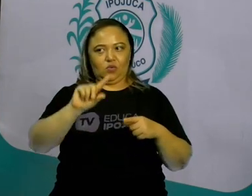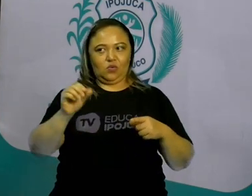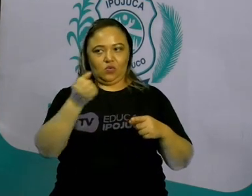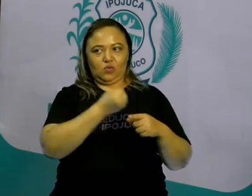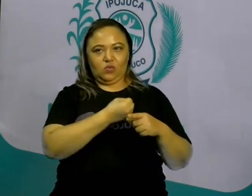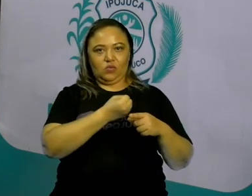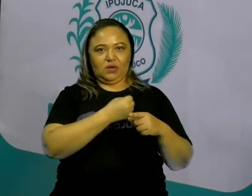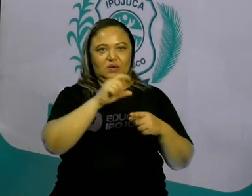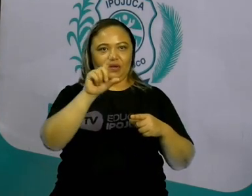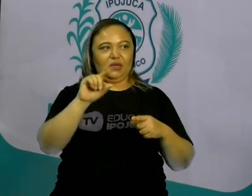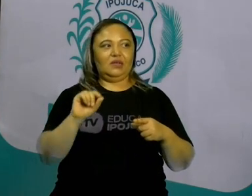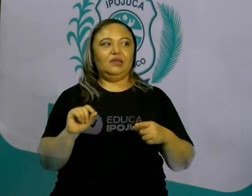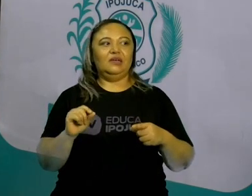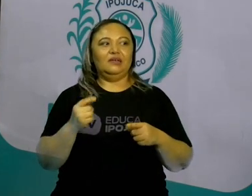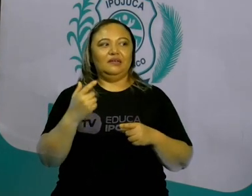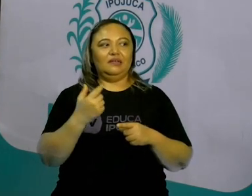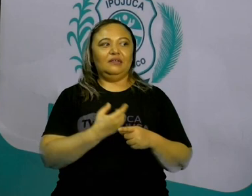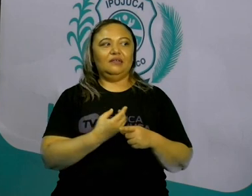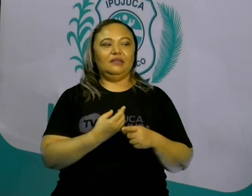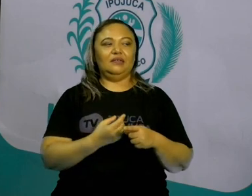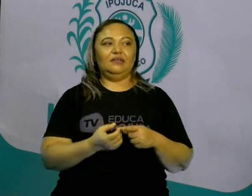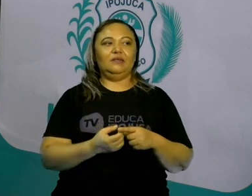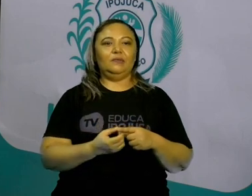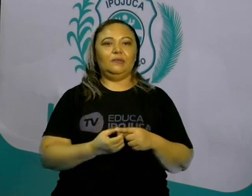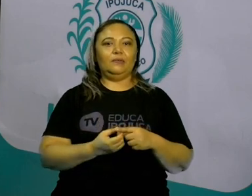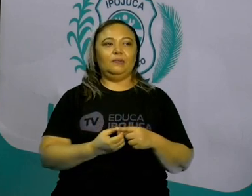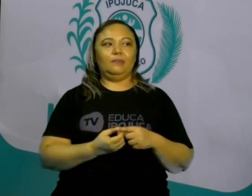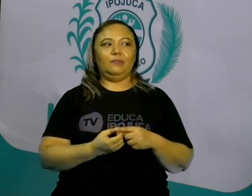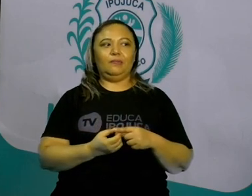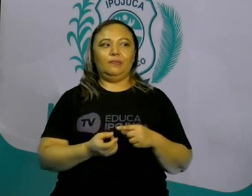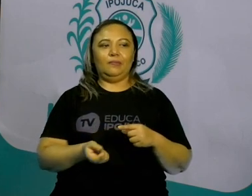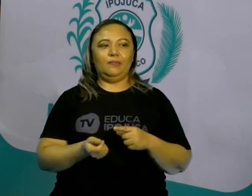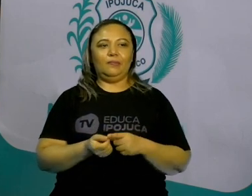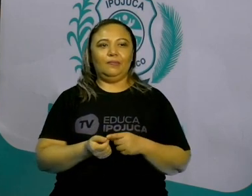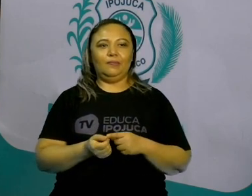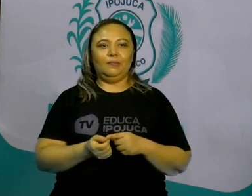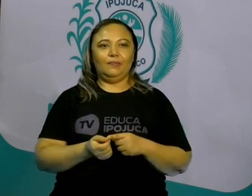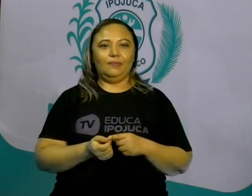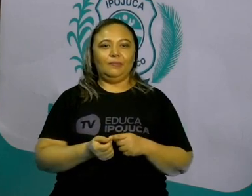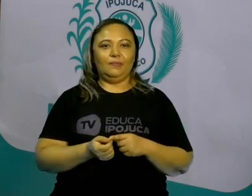escolher? Difícil, hein? Vamos lá.